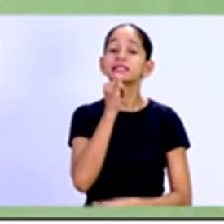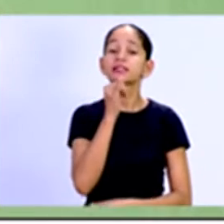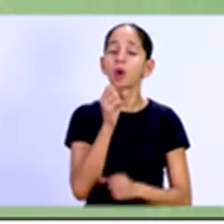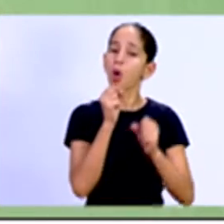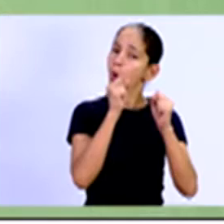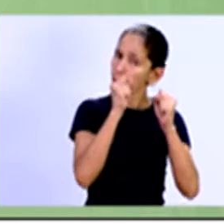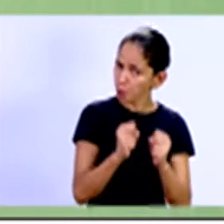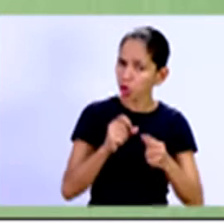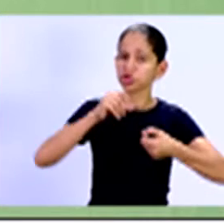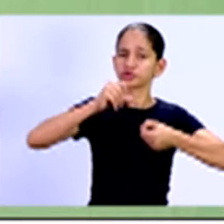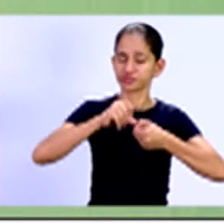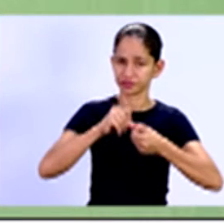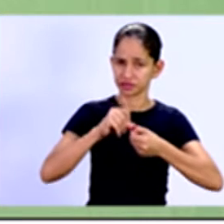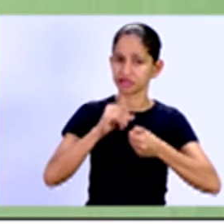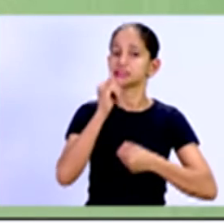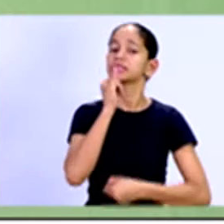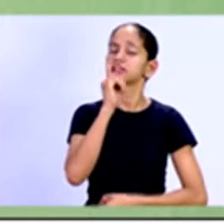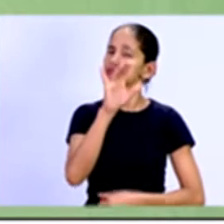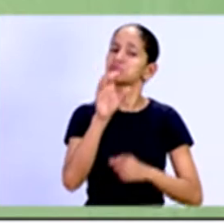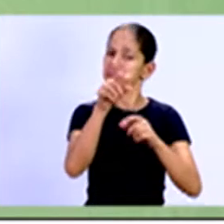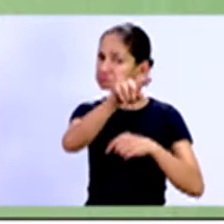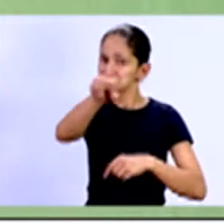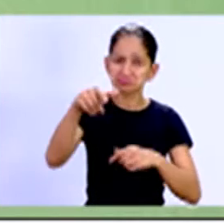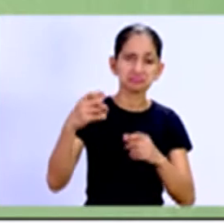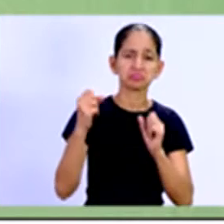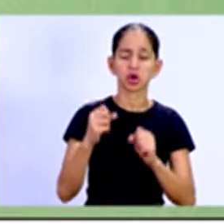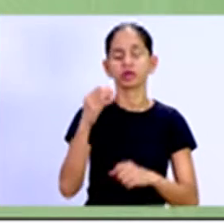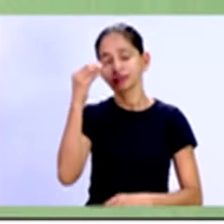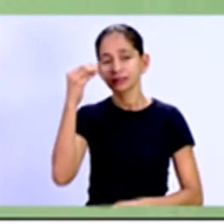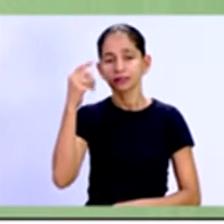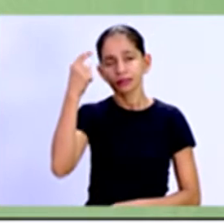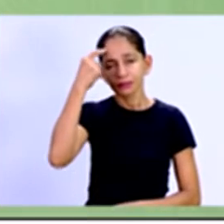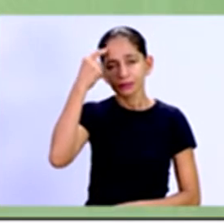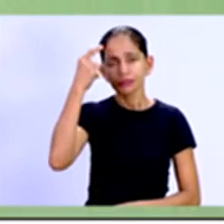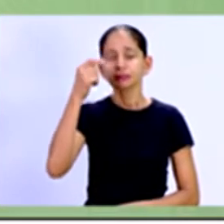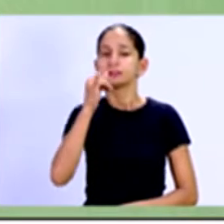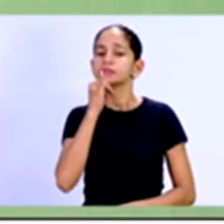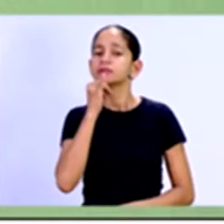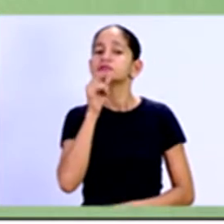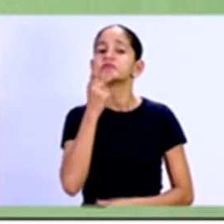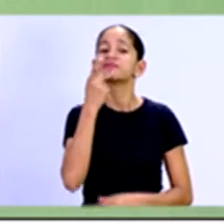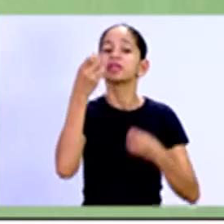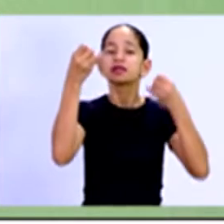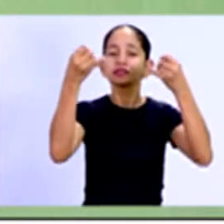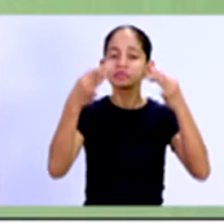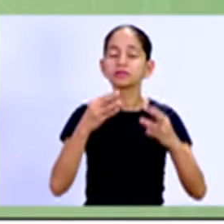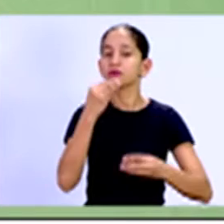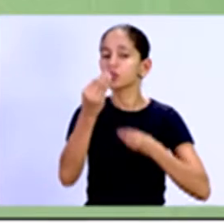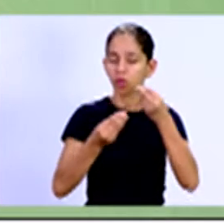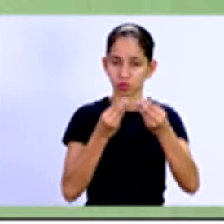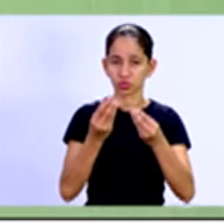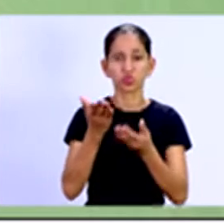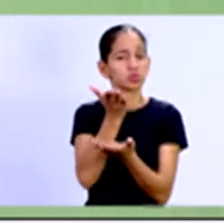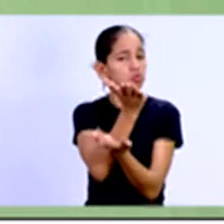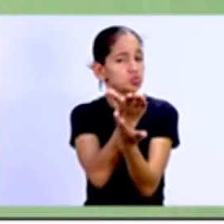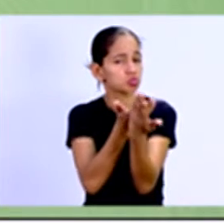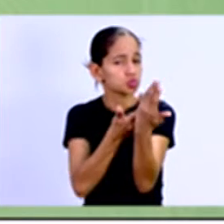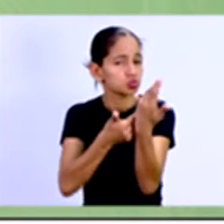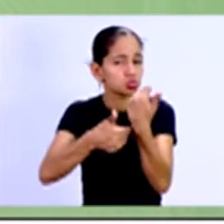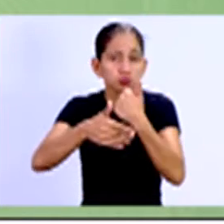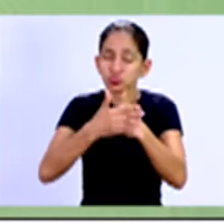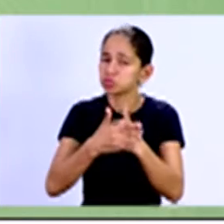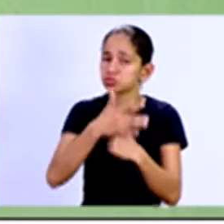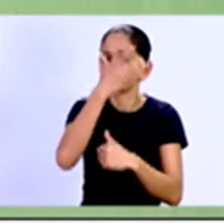posso fazer? Que é uma pergunta que a gente pode se fazer no dia a dia. O que Kant vai dizer? Tudo aquilo que